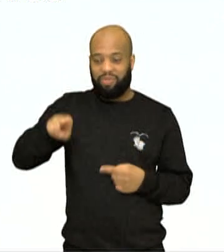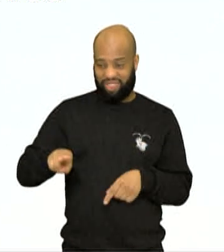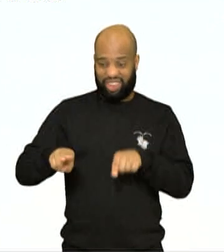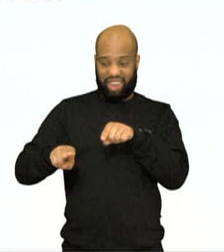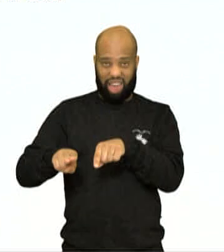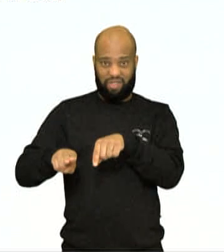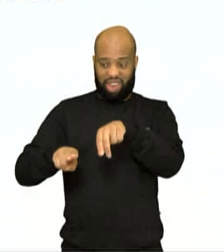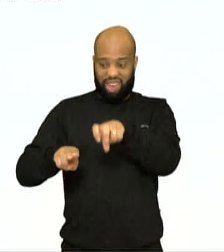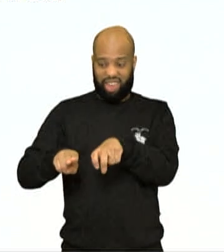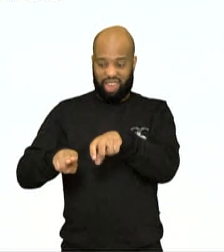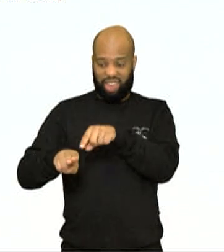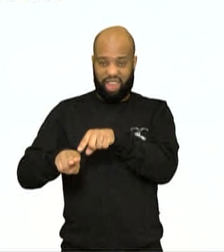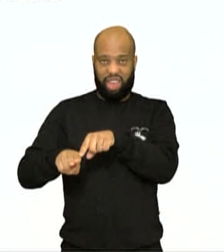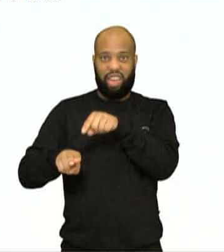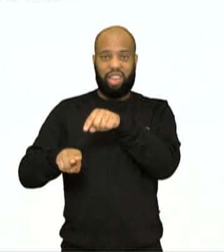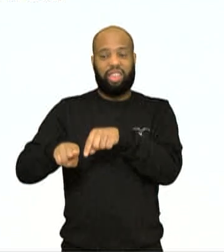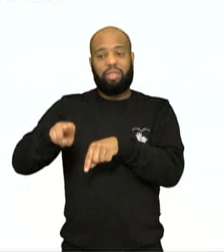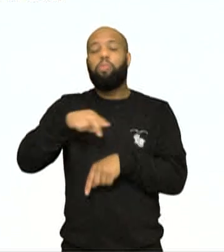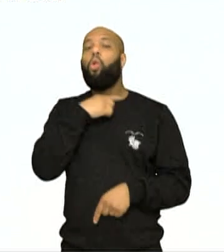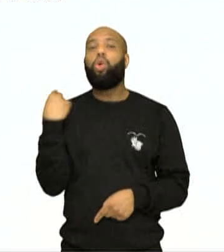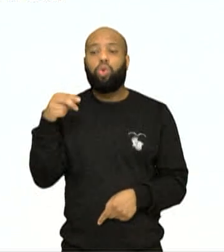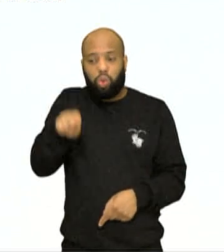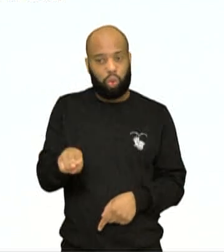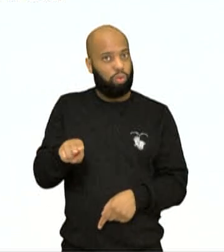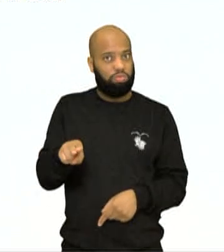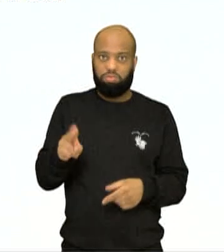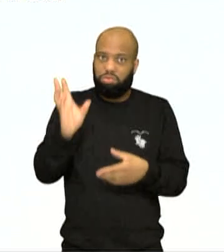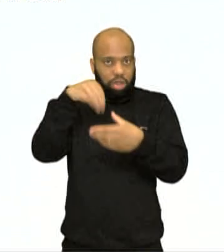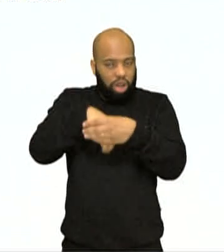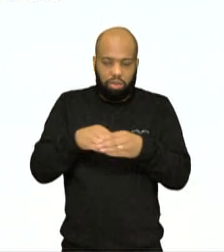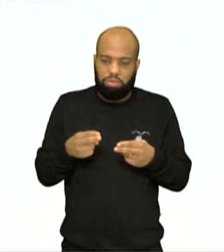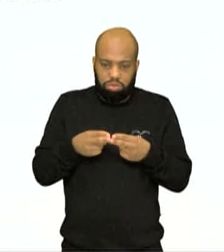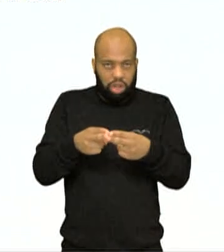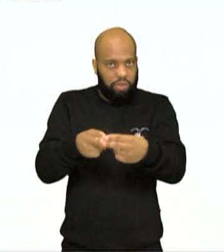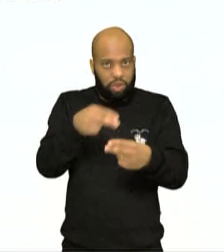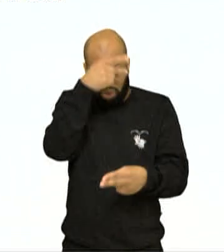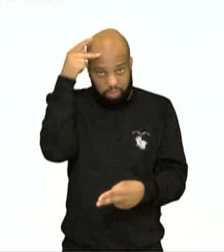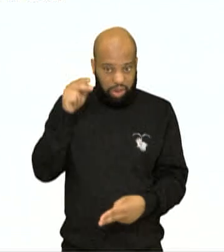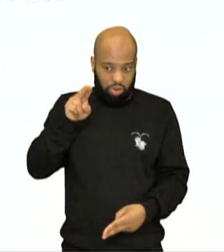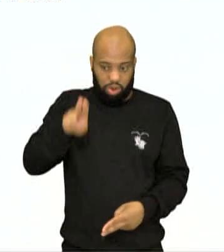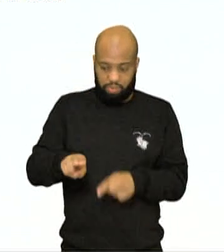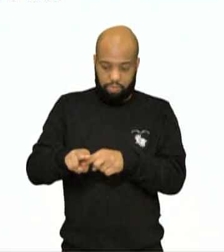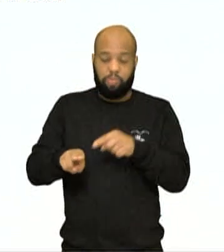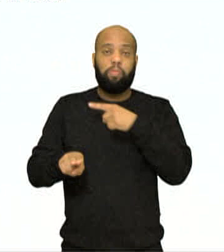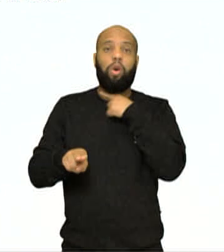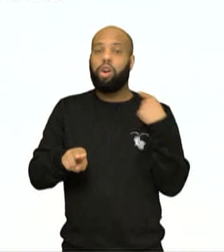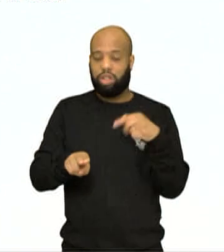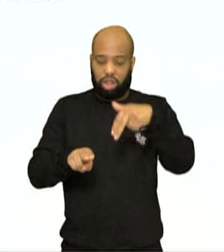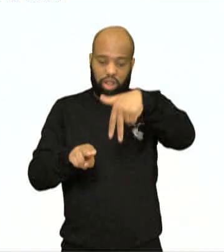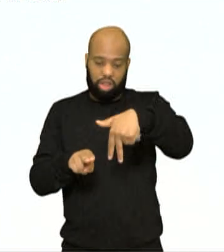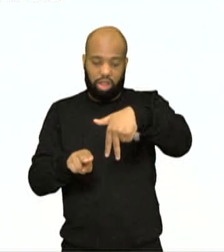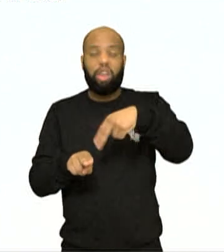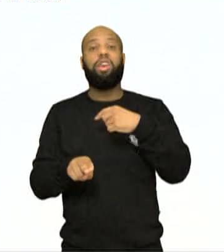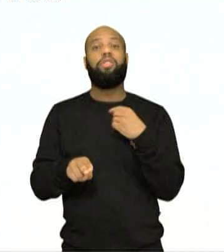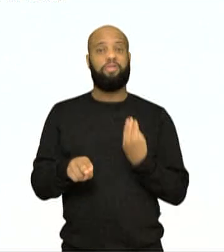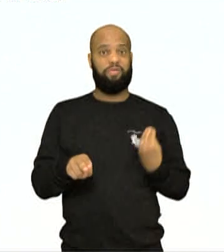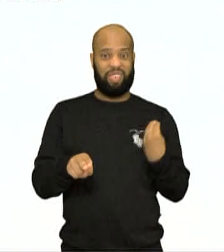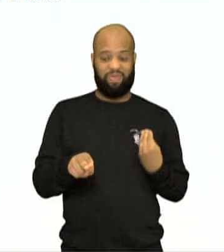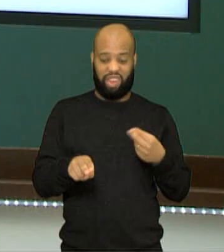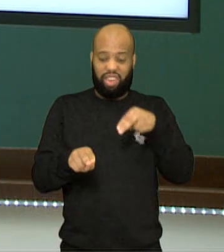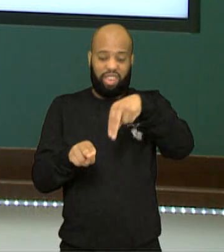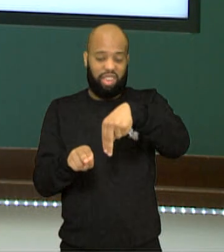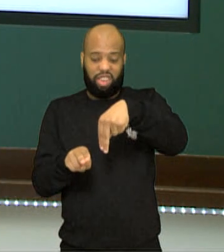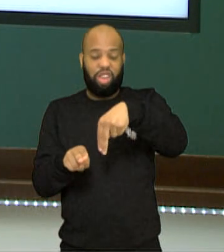um bom tempo, né? Quando não eram jogados. Então, ficavam tudo enrolado lá e iam vendo. E aquele cheiro horrível, né, de corpo, né,